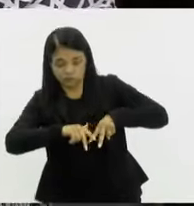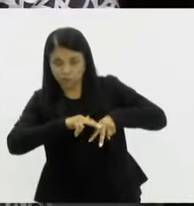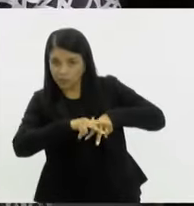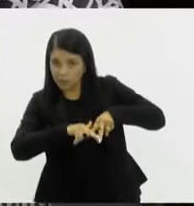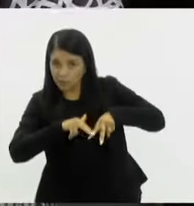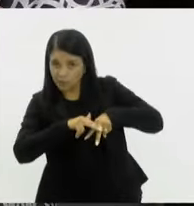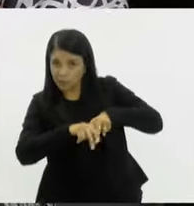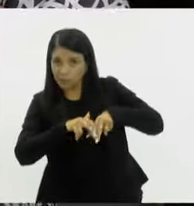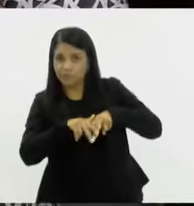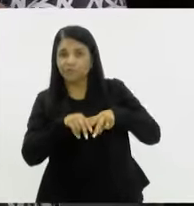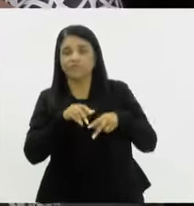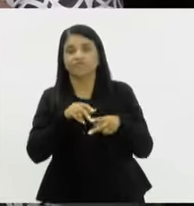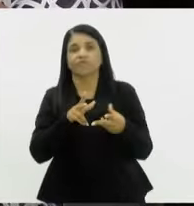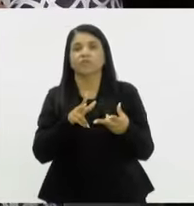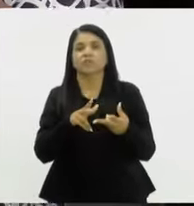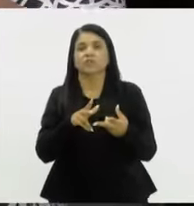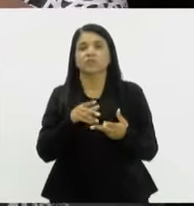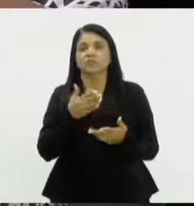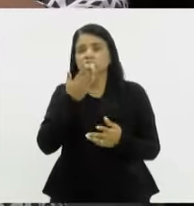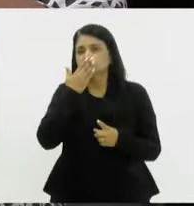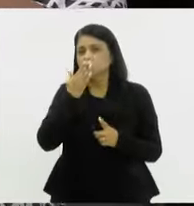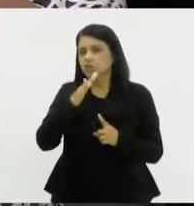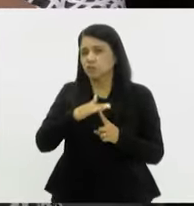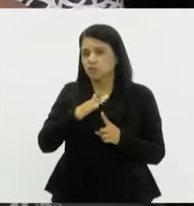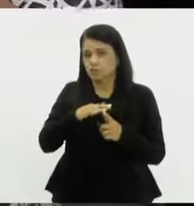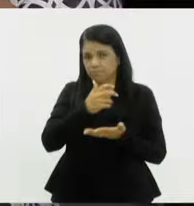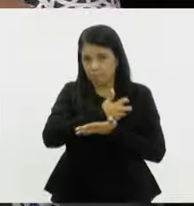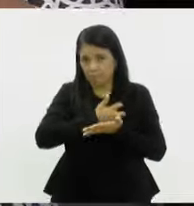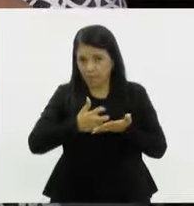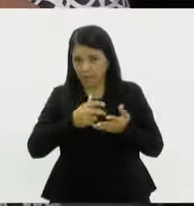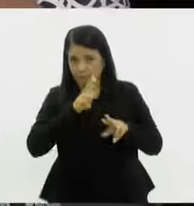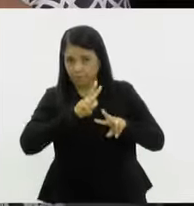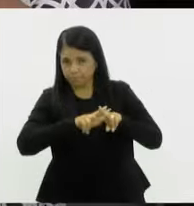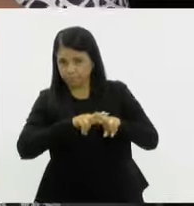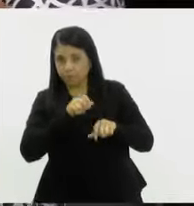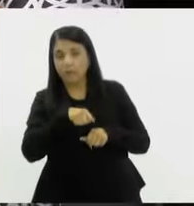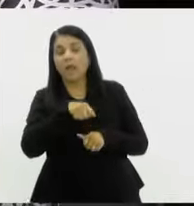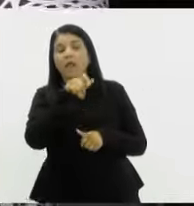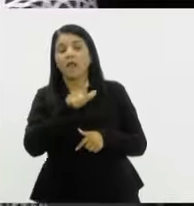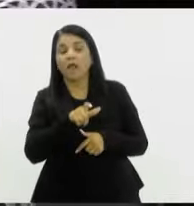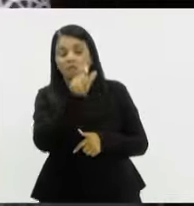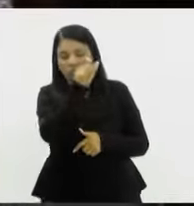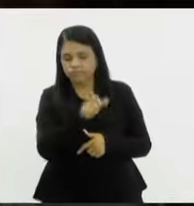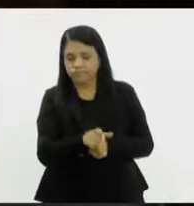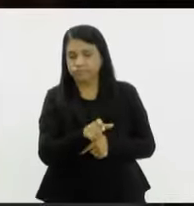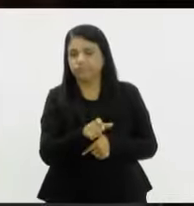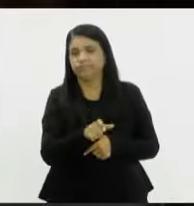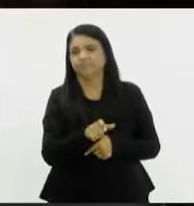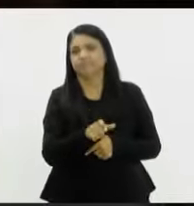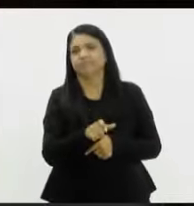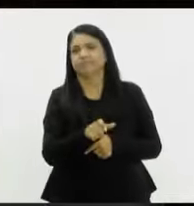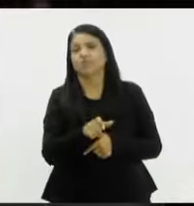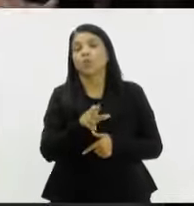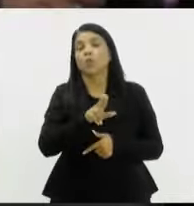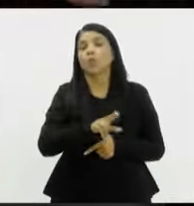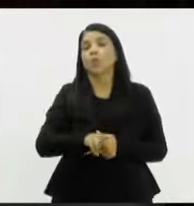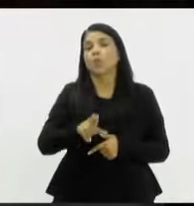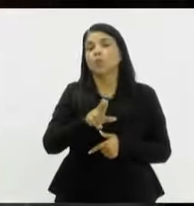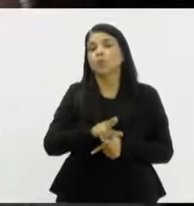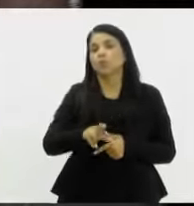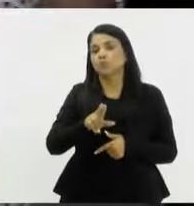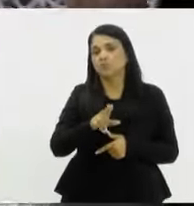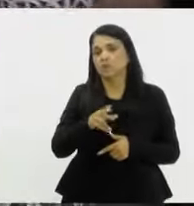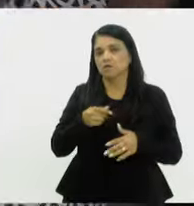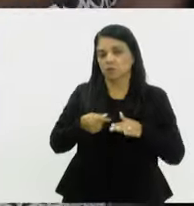verdade são tipos penais onde a gente começa a penalizar aqueles que se utilizam do nossos recursos que não dão